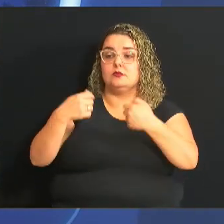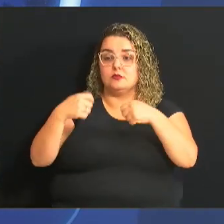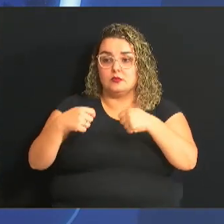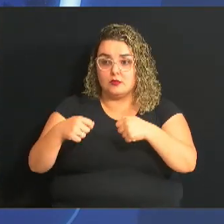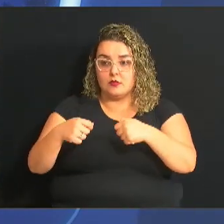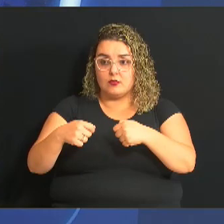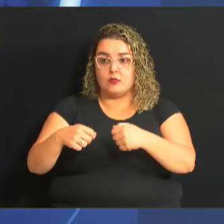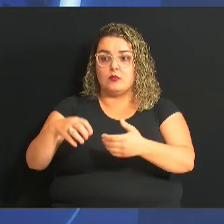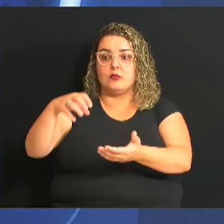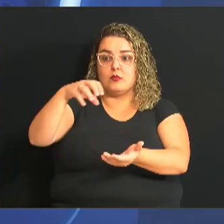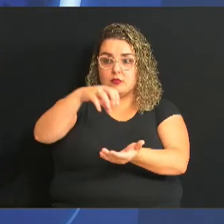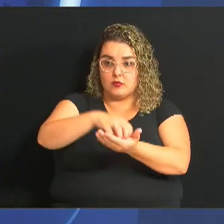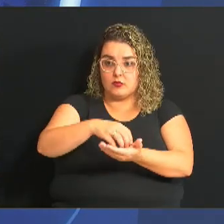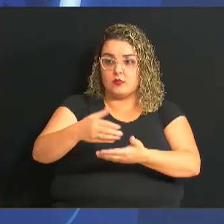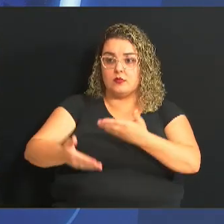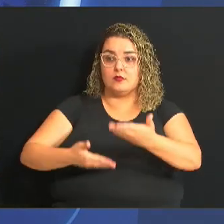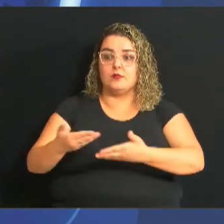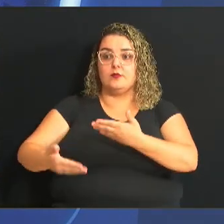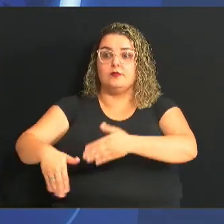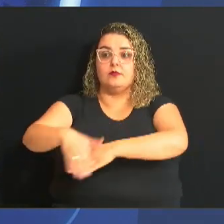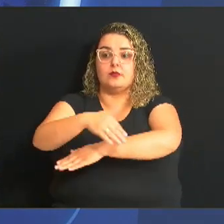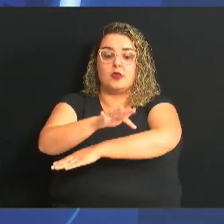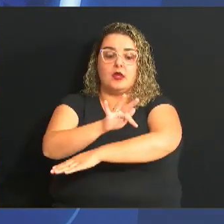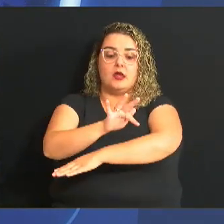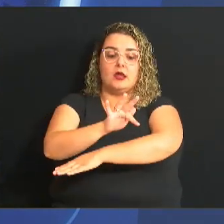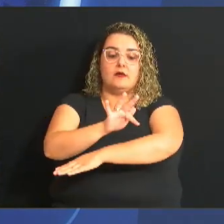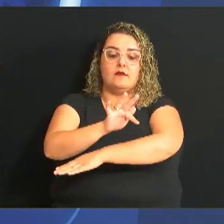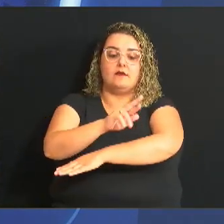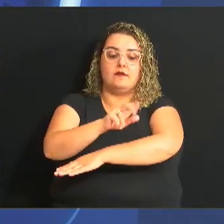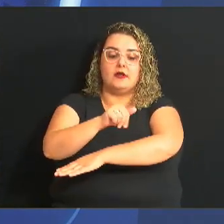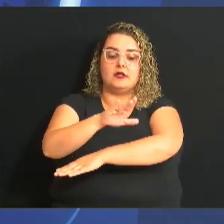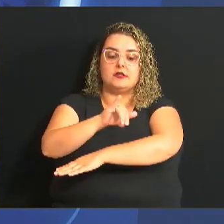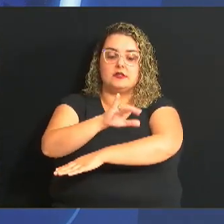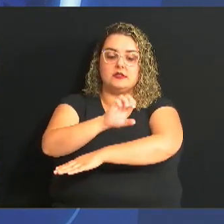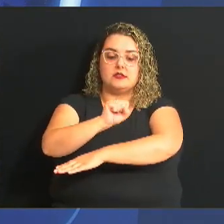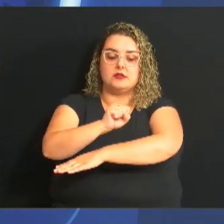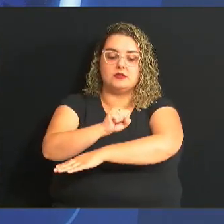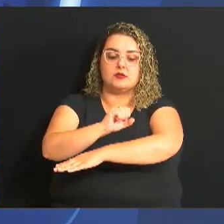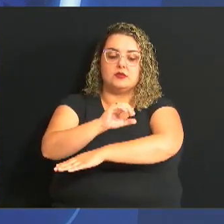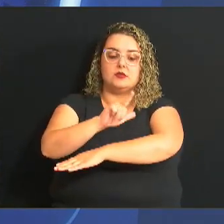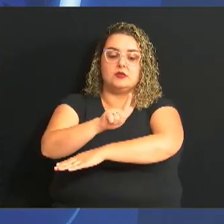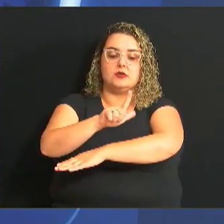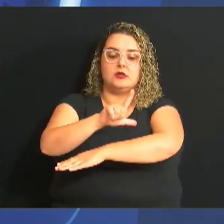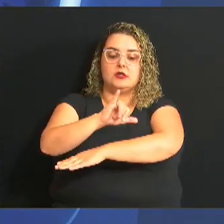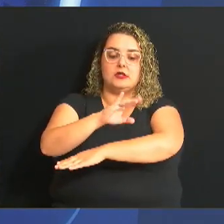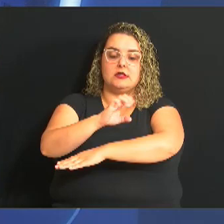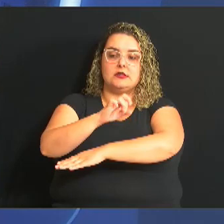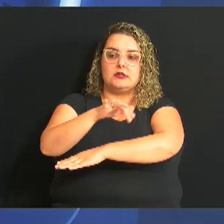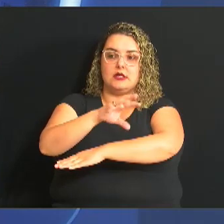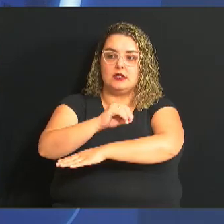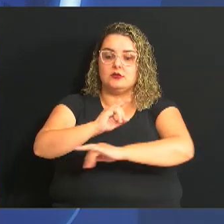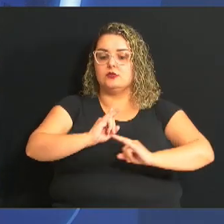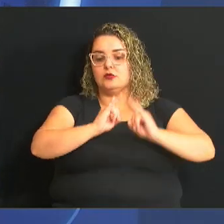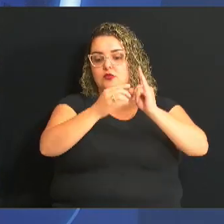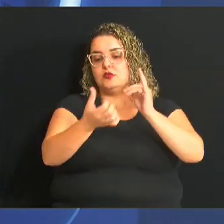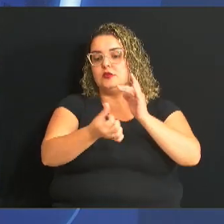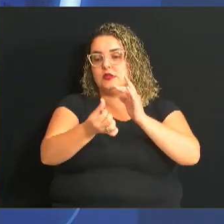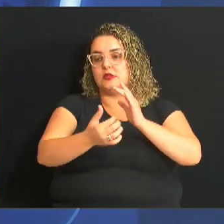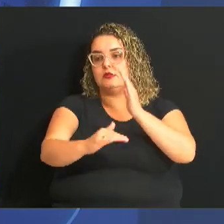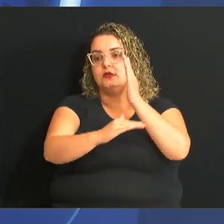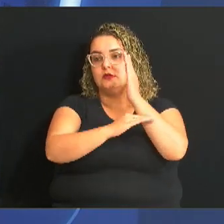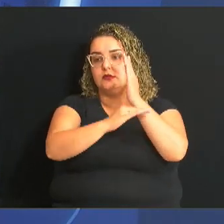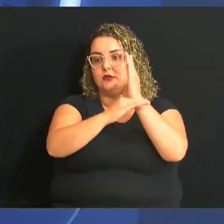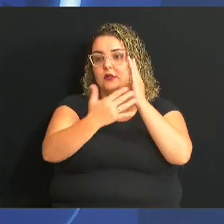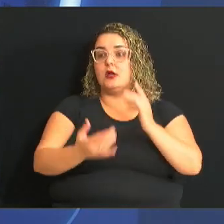sede do serviço, que fica na Avenida Francisco Glicério, 1269, no 6º andar, escolher uma carta que essas